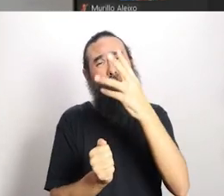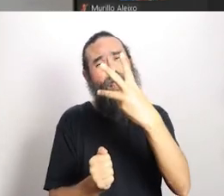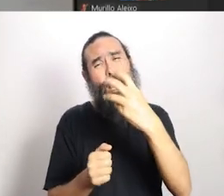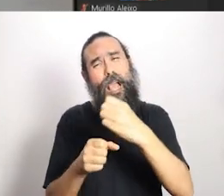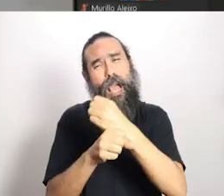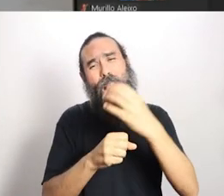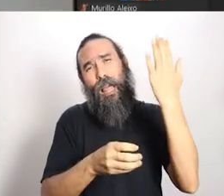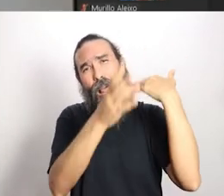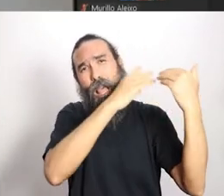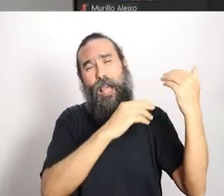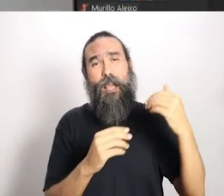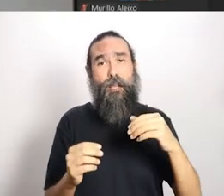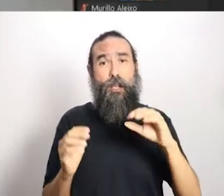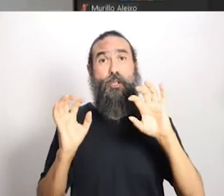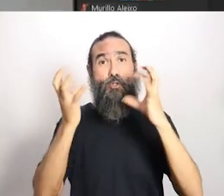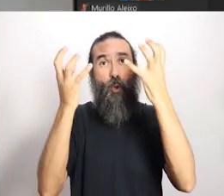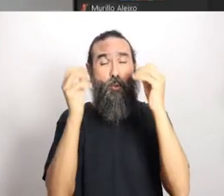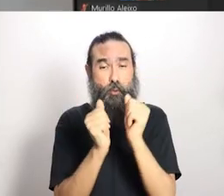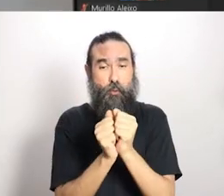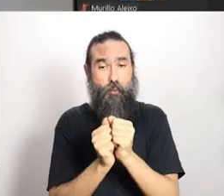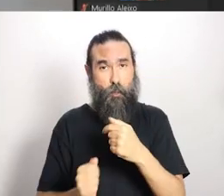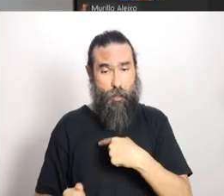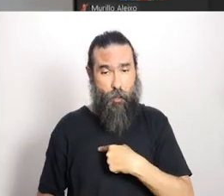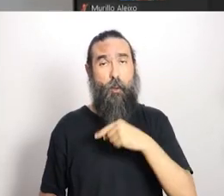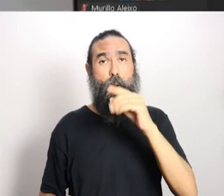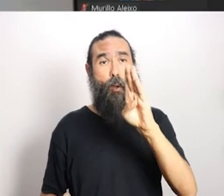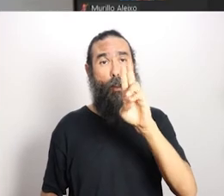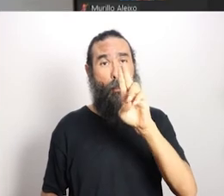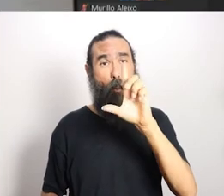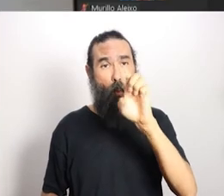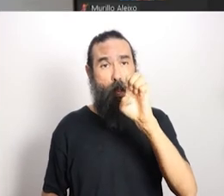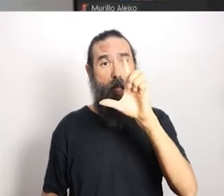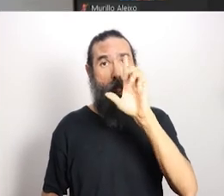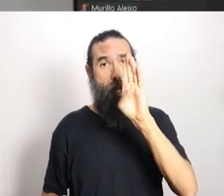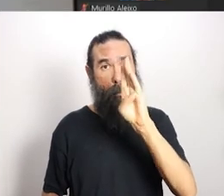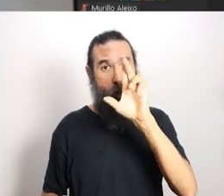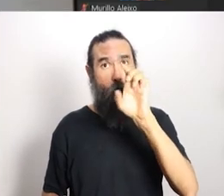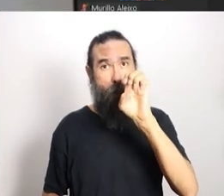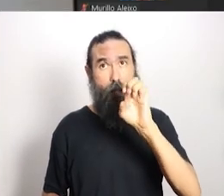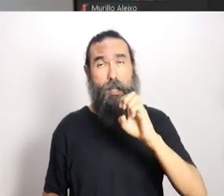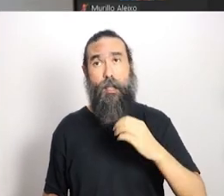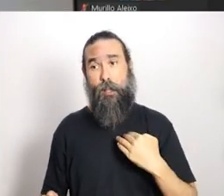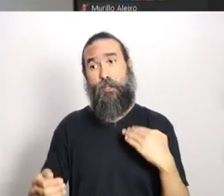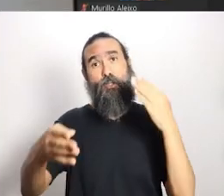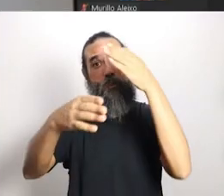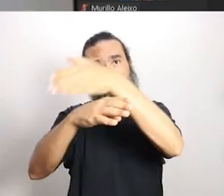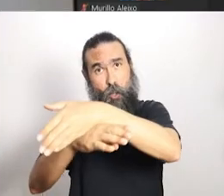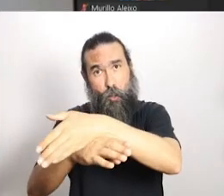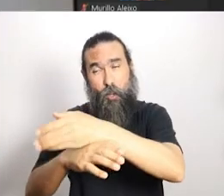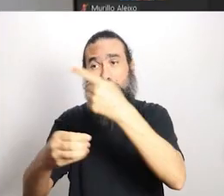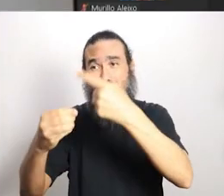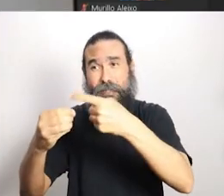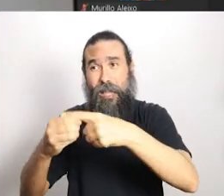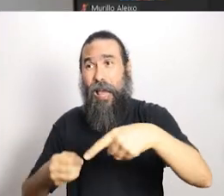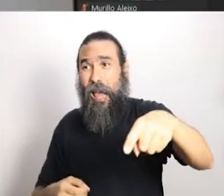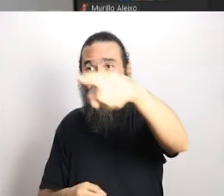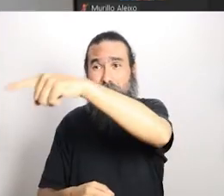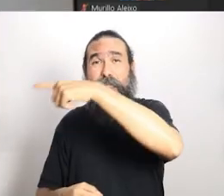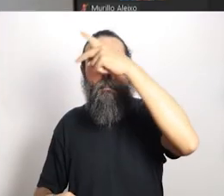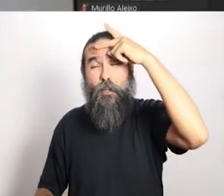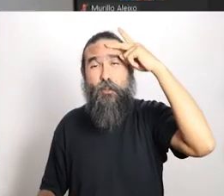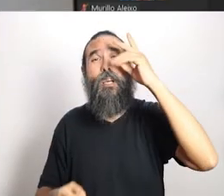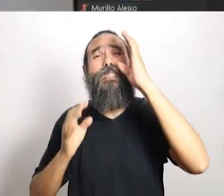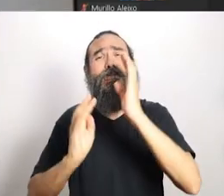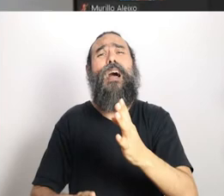lá, 3 anos atrás em Garanhuns. Fez um show. As pessoas já esperavam Bully Bully ali há muito